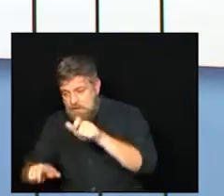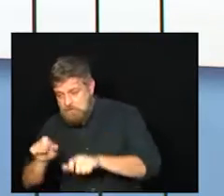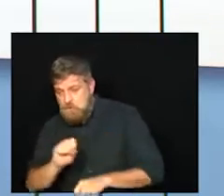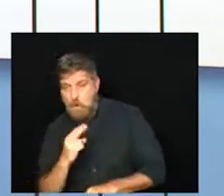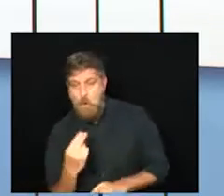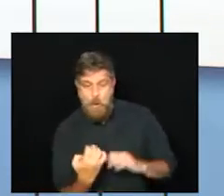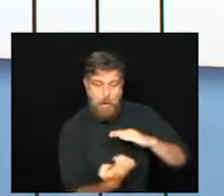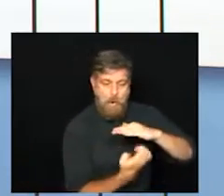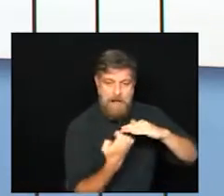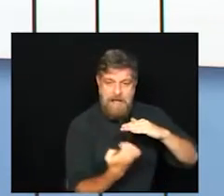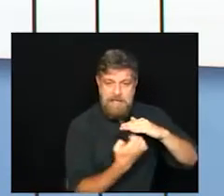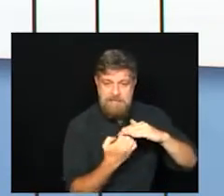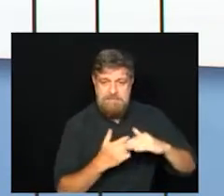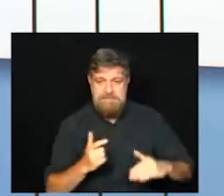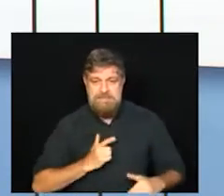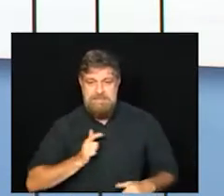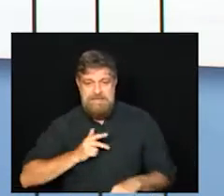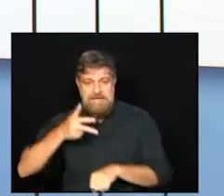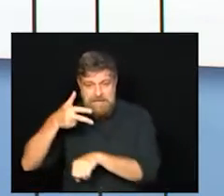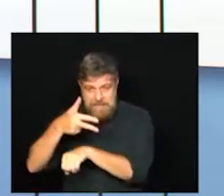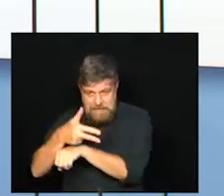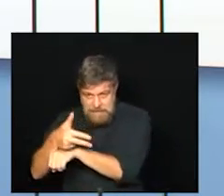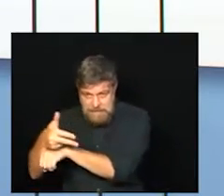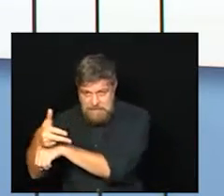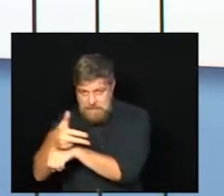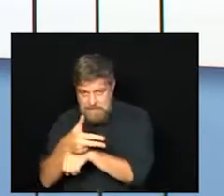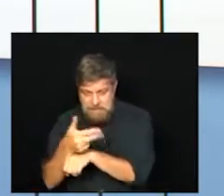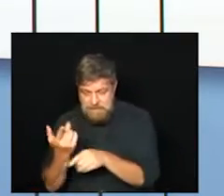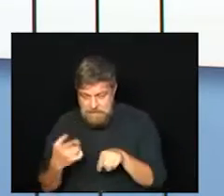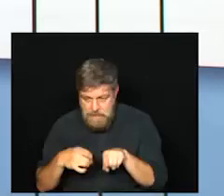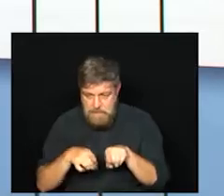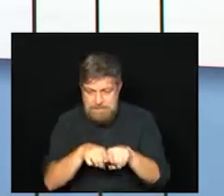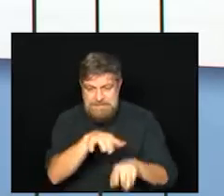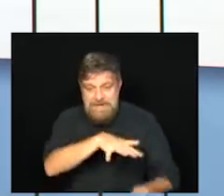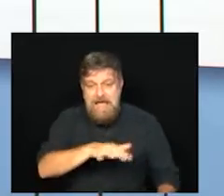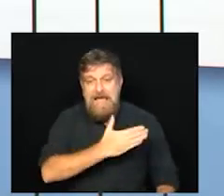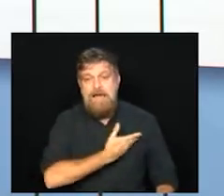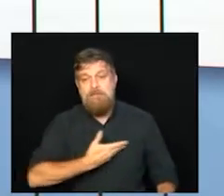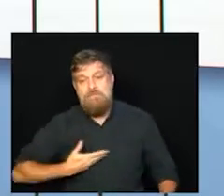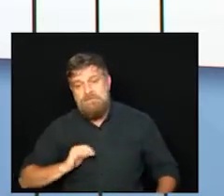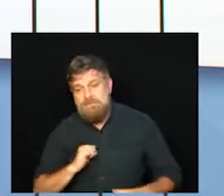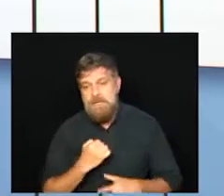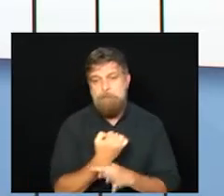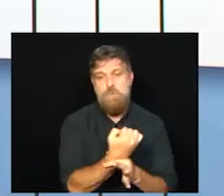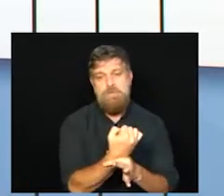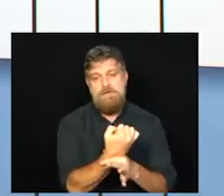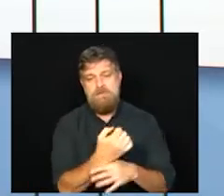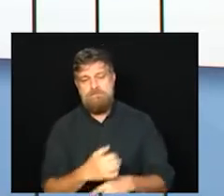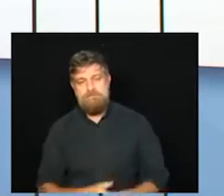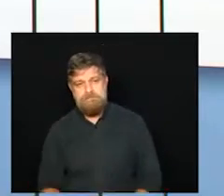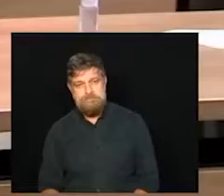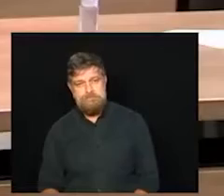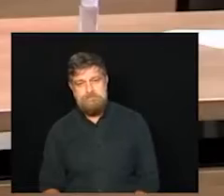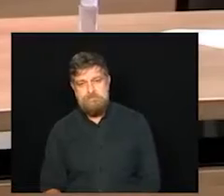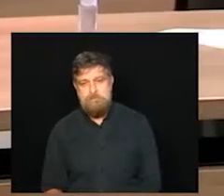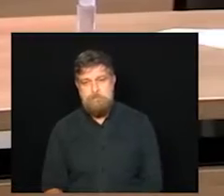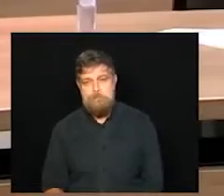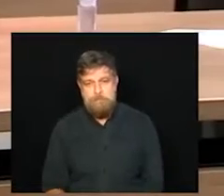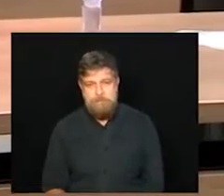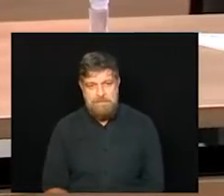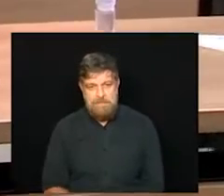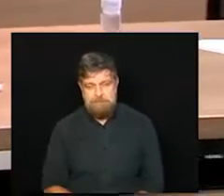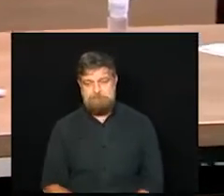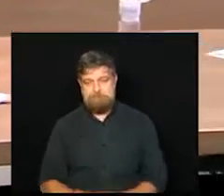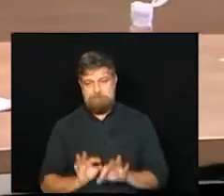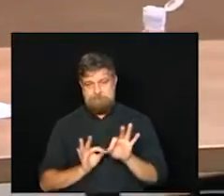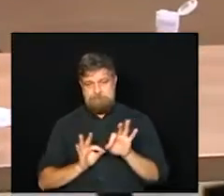às empresas disponibilizarem suas câmeras para os órgãos de segurança pública. O